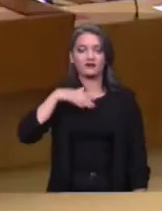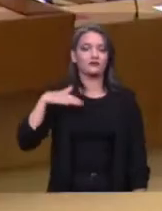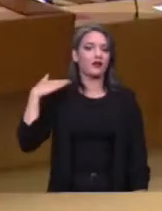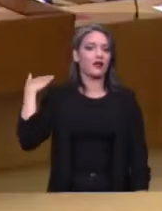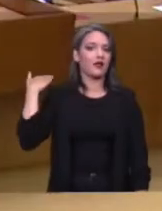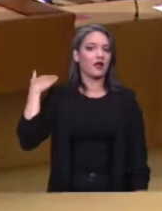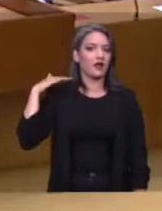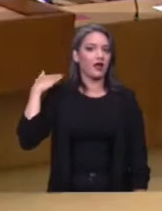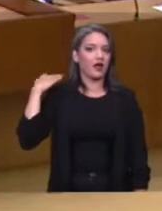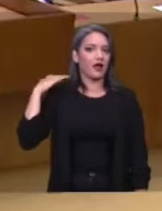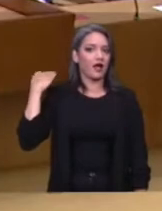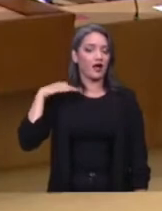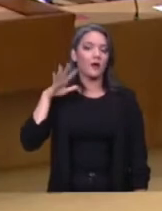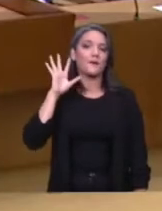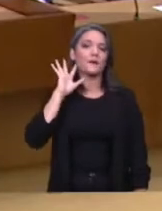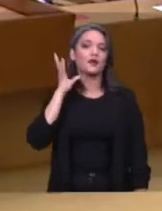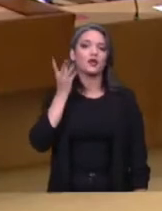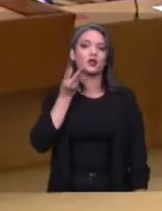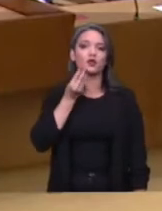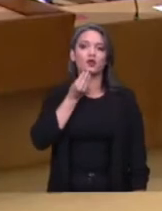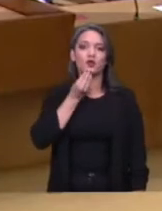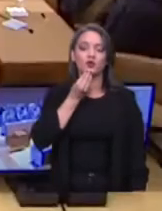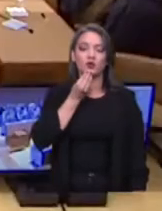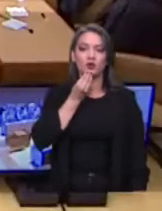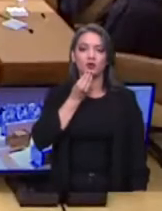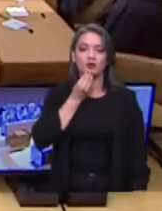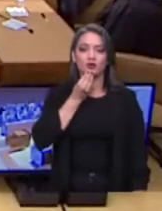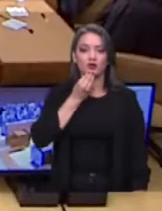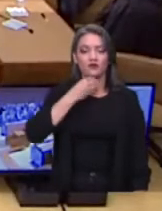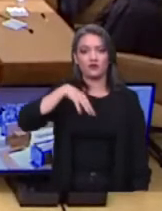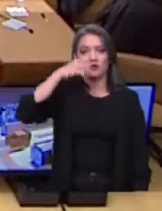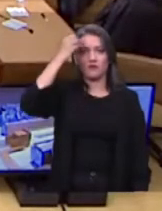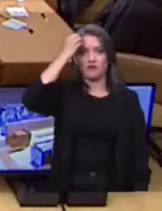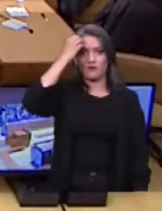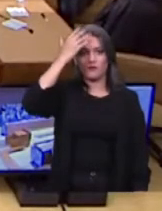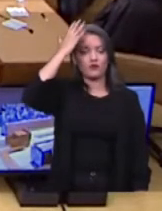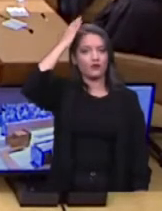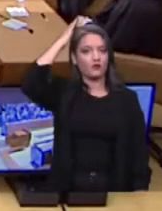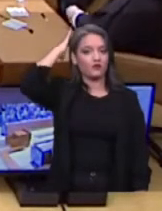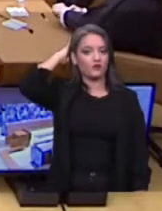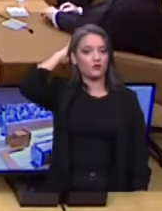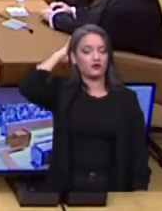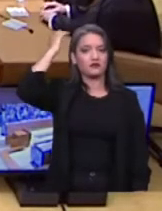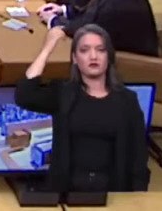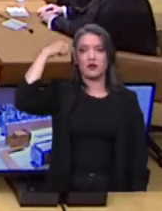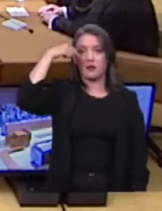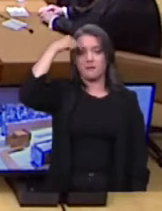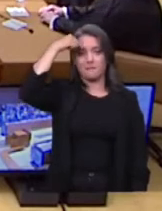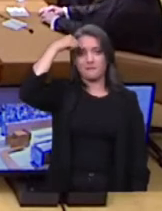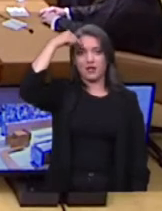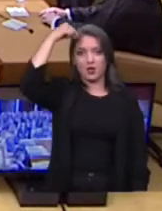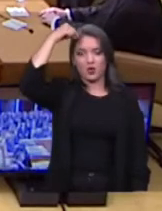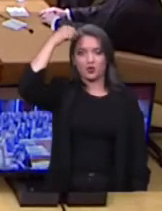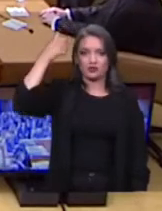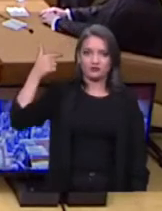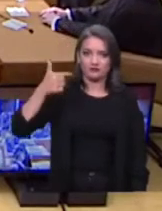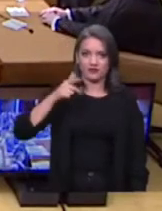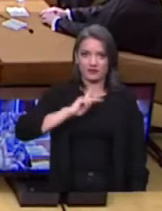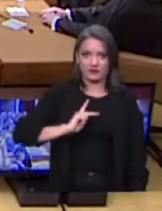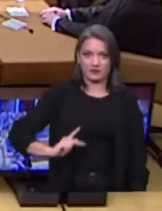Lúcia Ministro Dias toffoli Ministro Luiz fux Ministro Luiz Roberto Barroso no nosso